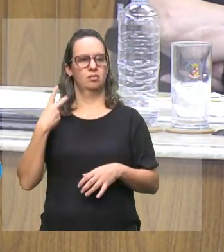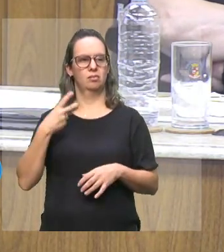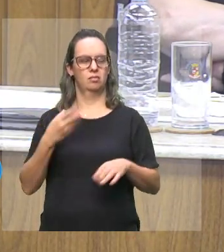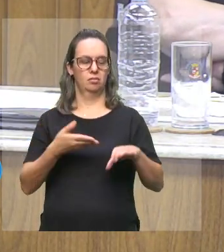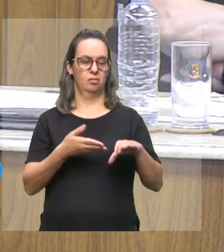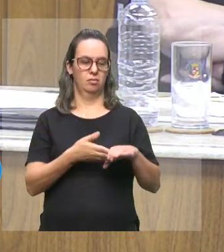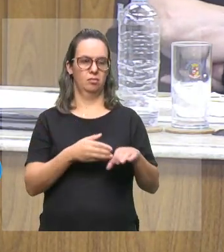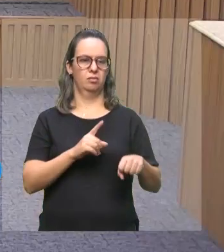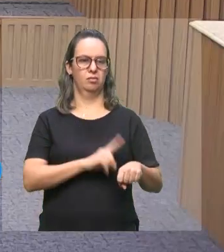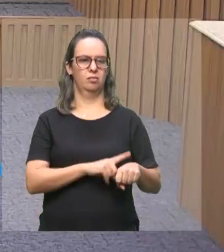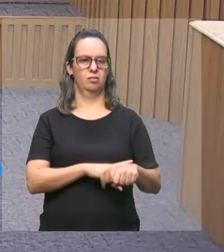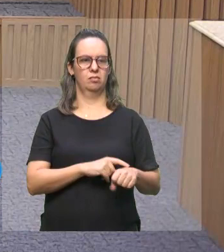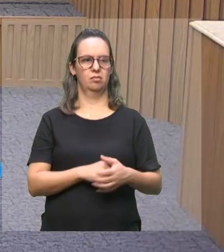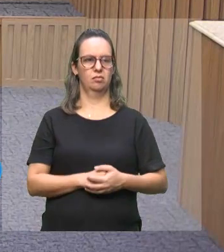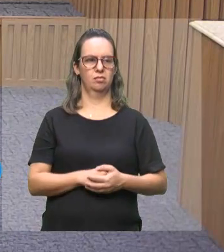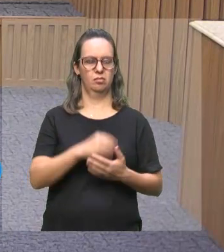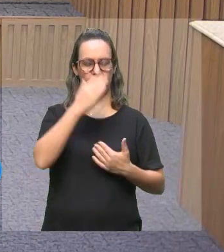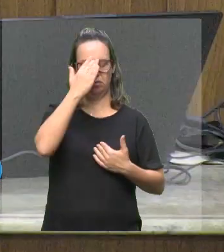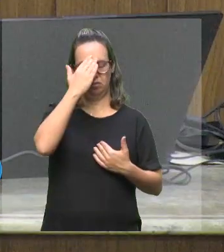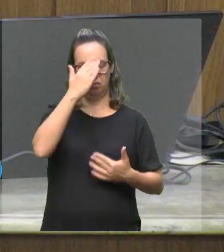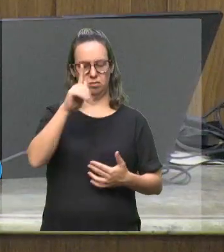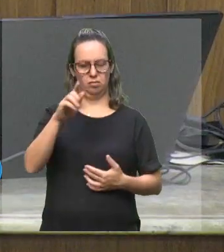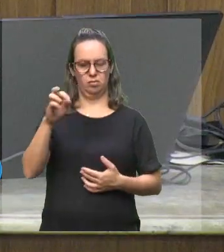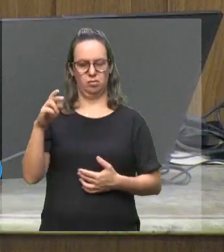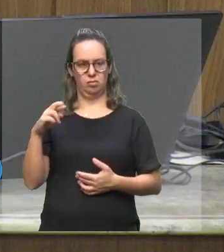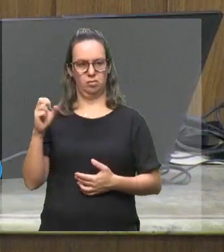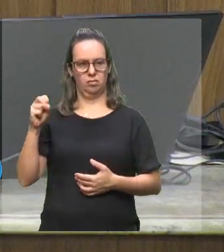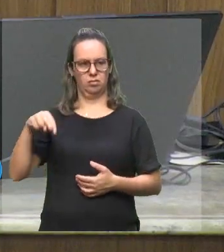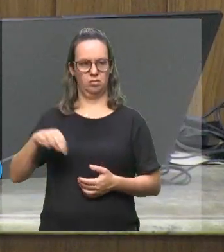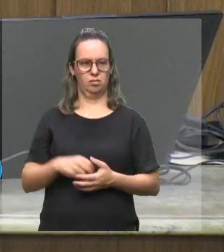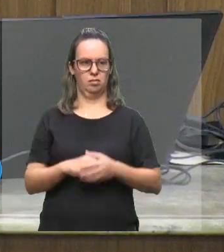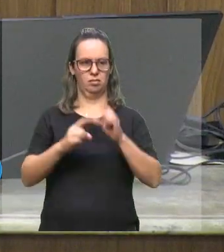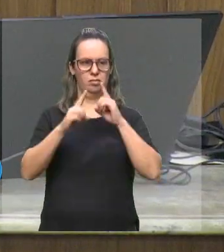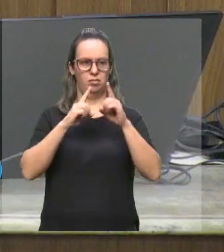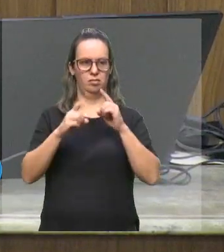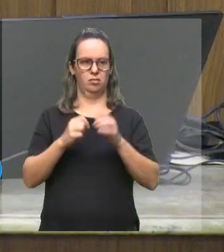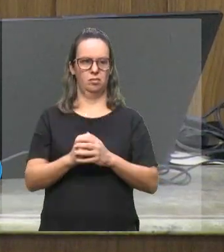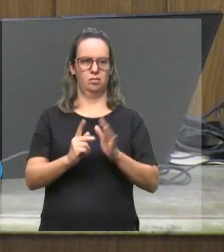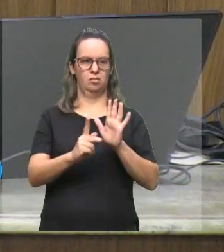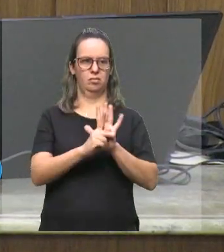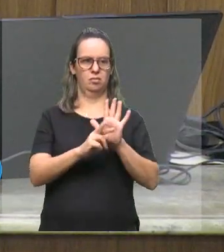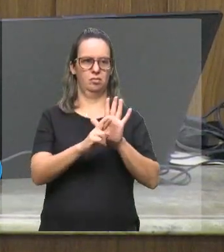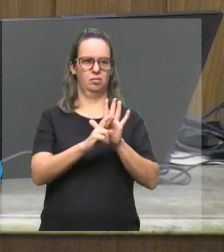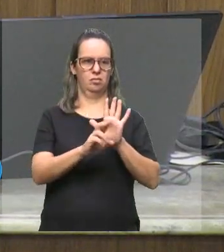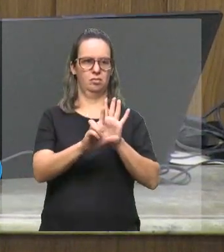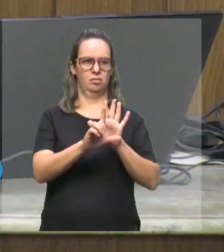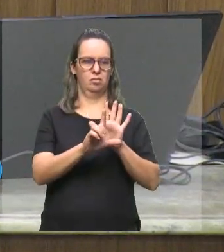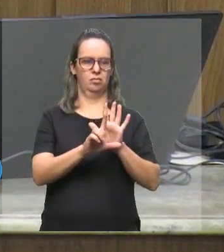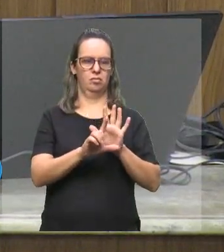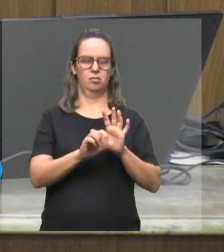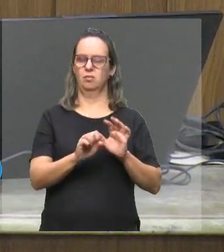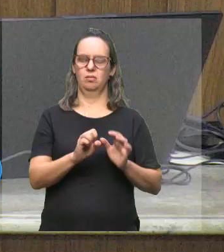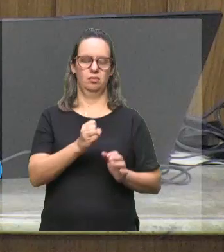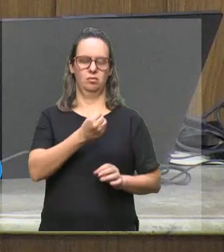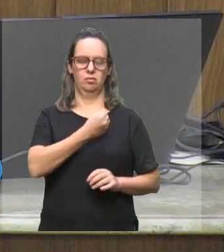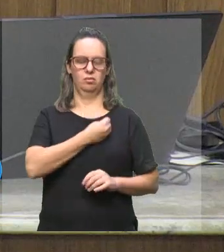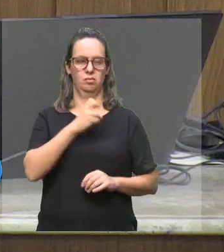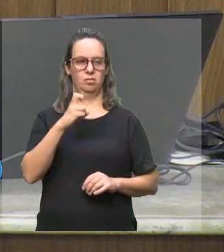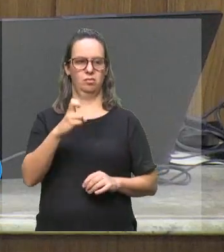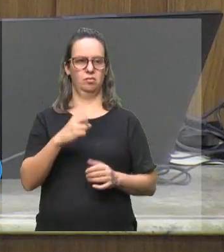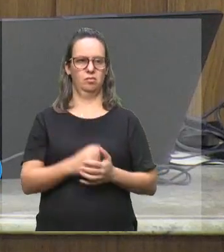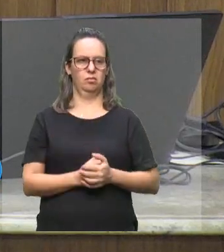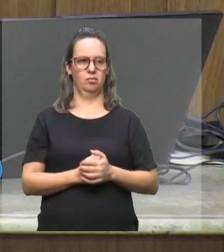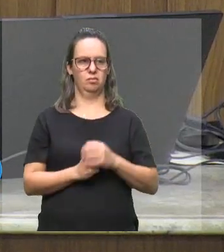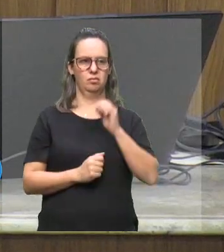presidente. Obrigado, vereador Gerson. Continua a discussão. Projeto de resolução número 5/2024 da mesa da Câmara Municipal de Assis. Peço a